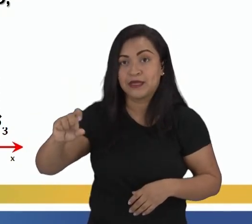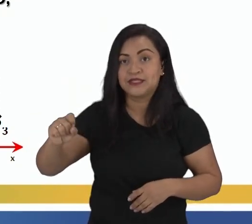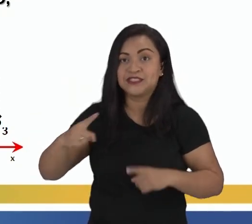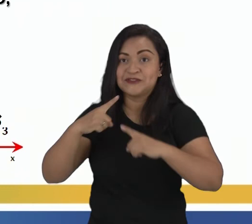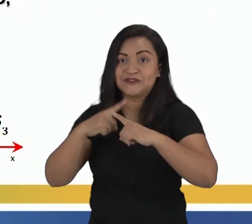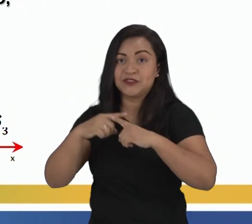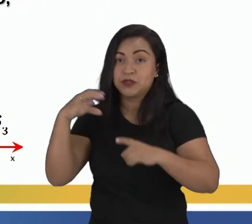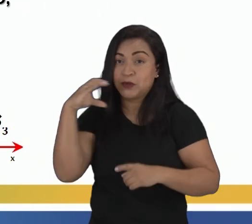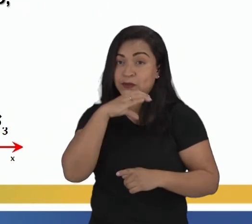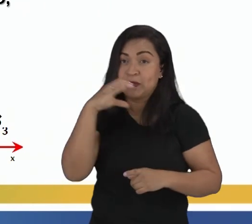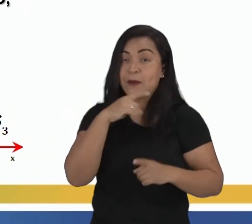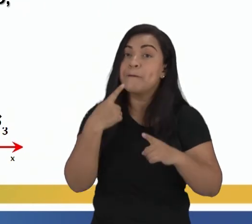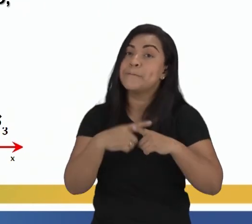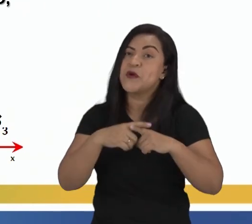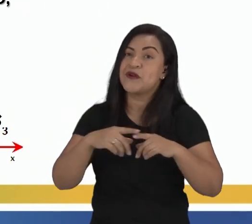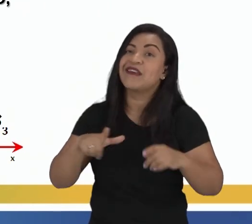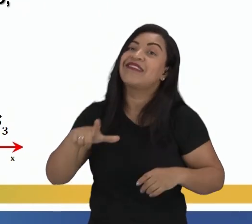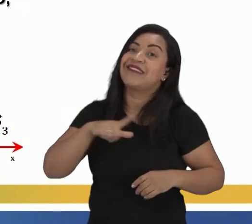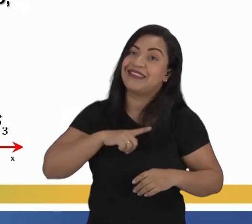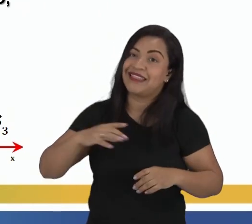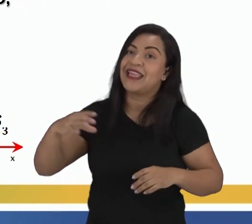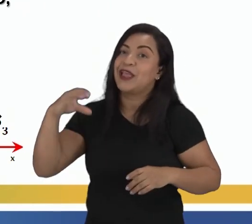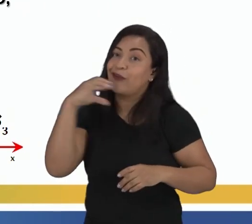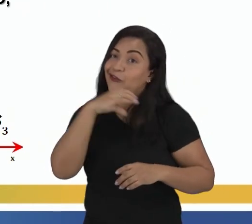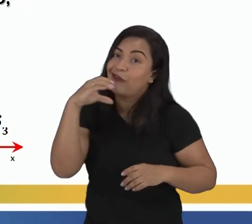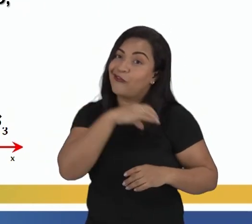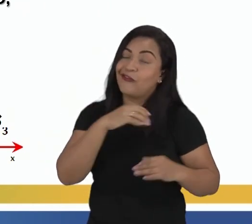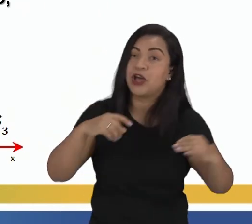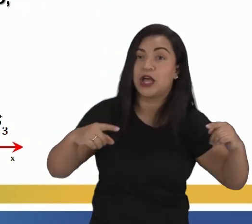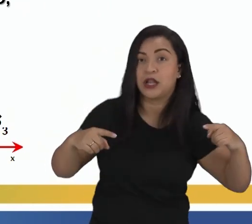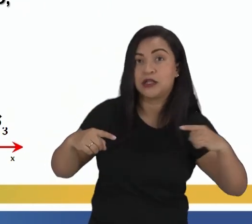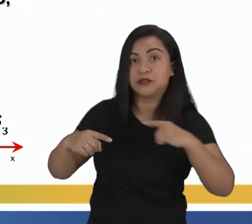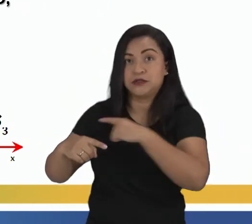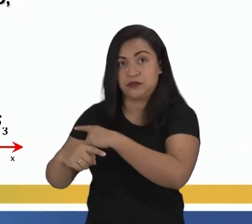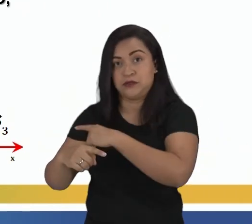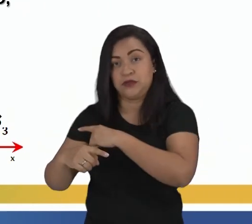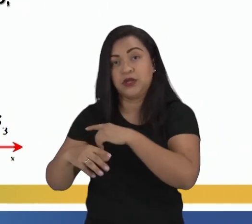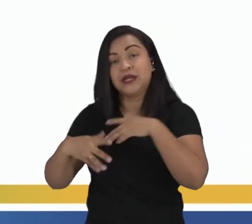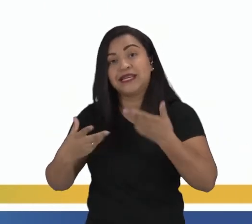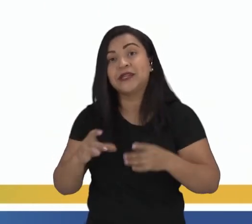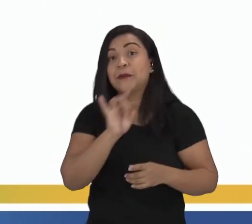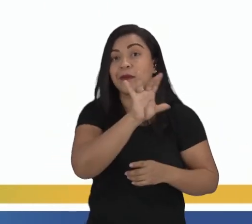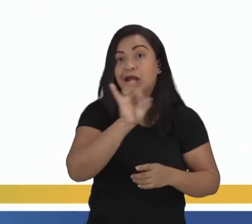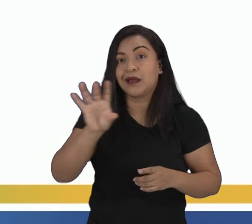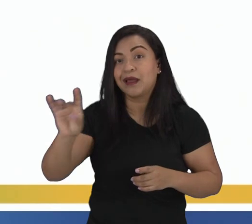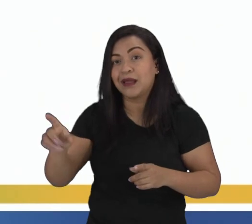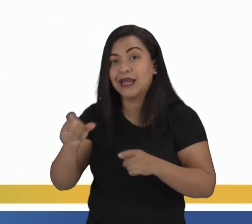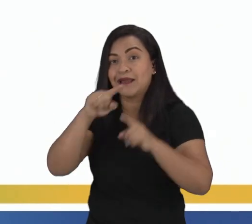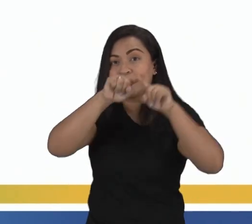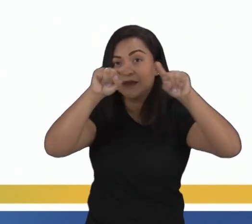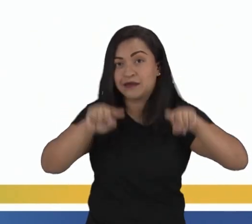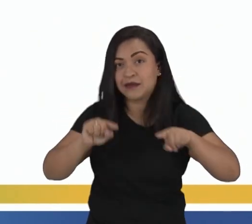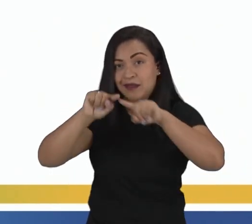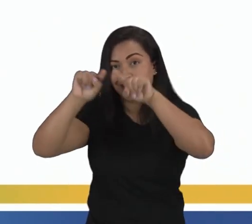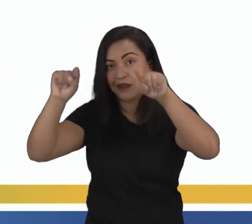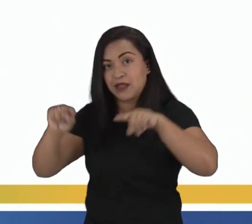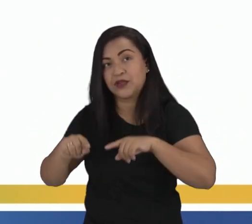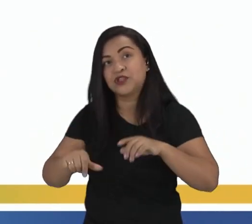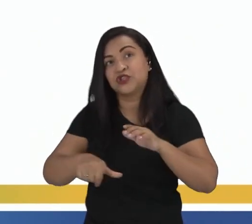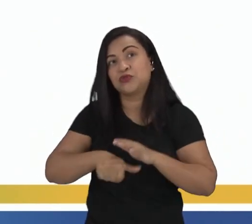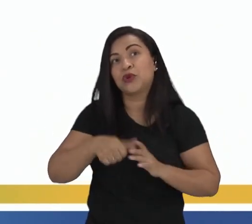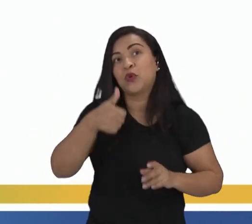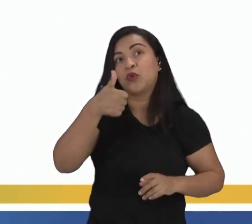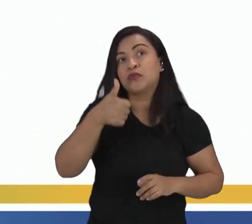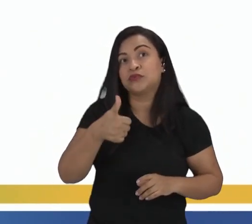existe movimento nessa direção, existe variação de velocidade. Então, para cada corpo, nós temos aí, para o corpo 1,